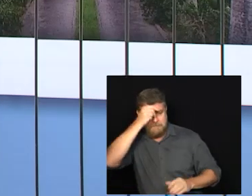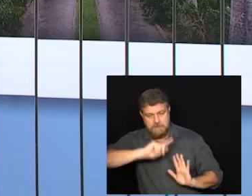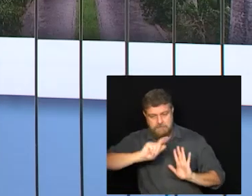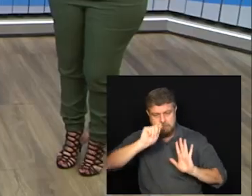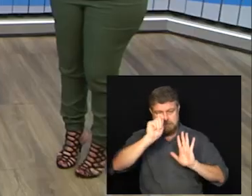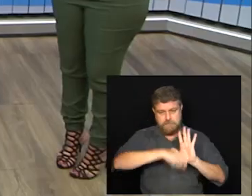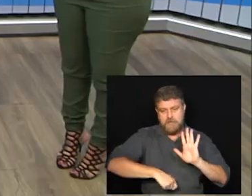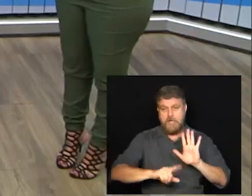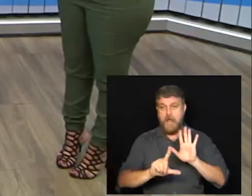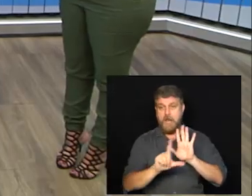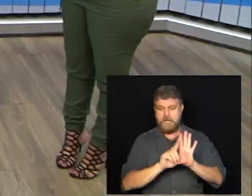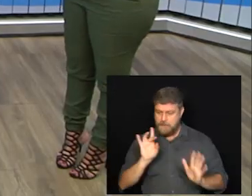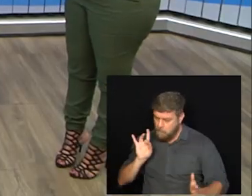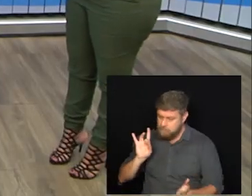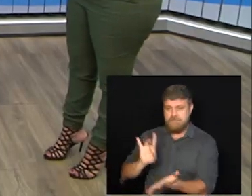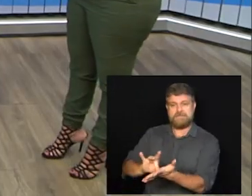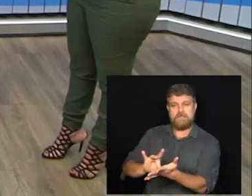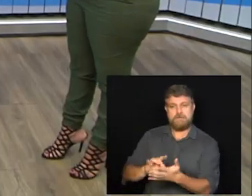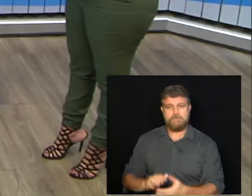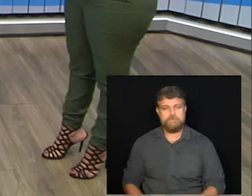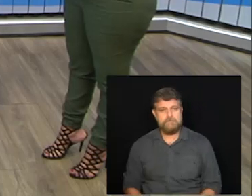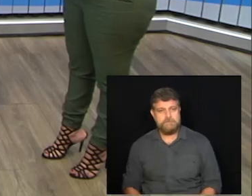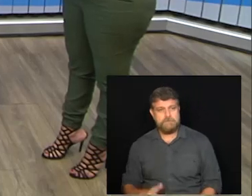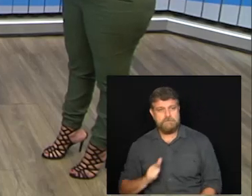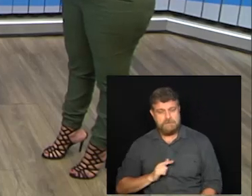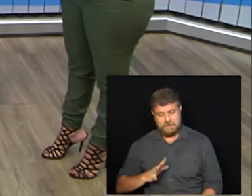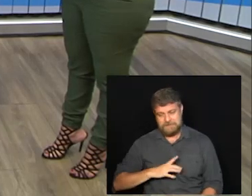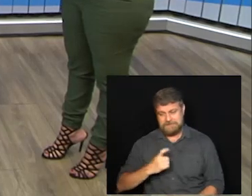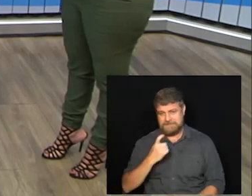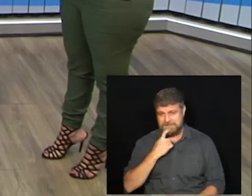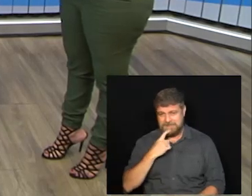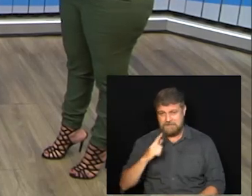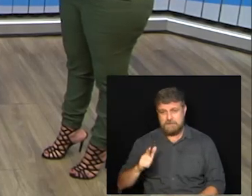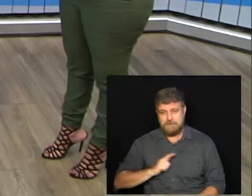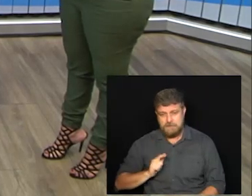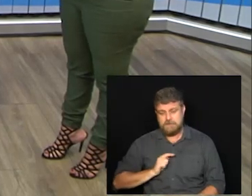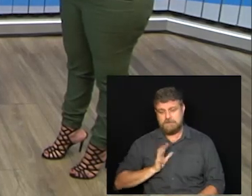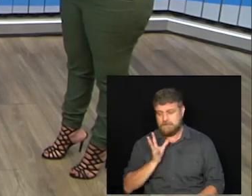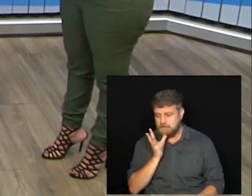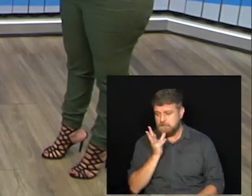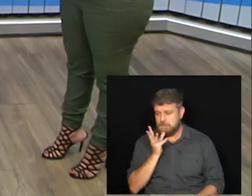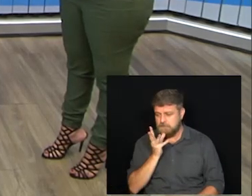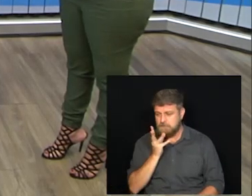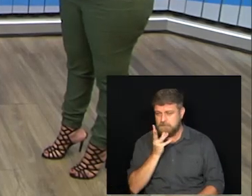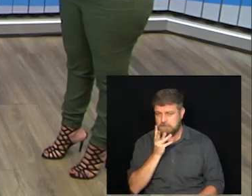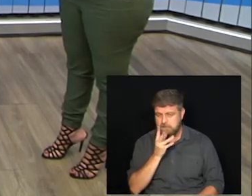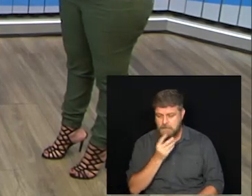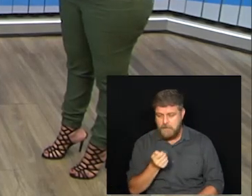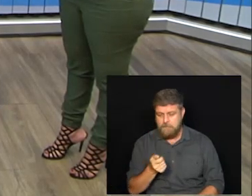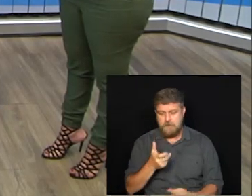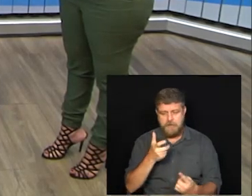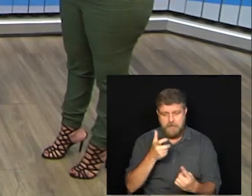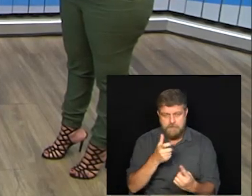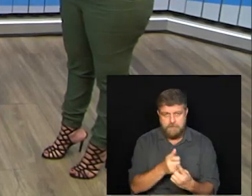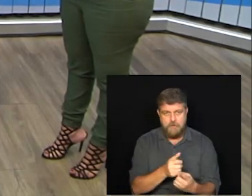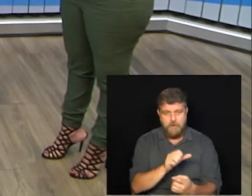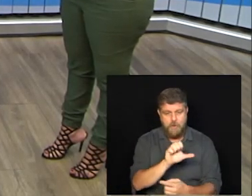lei. Já que a cidade de Campinas caminha num ritmo lento ainda de vacinação, né? A primeira dose,